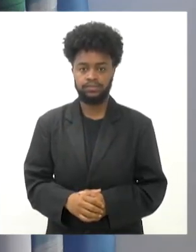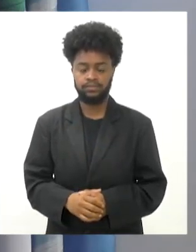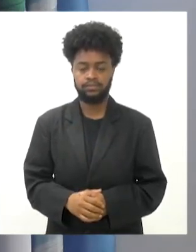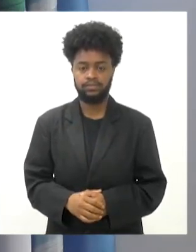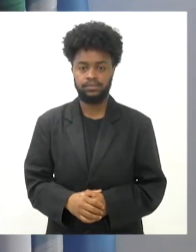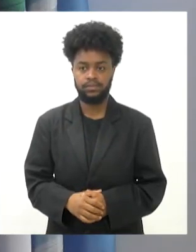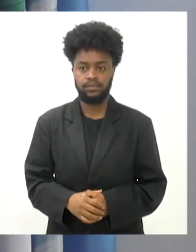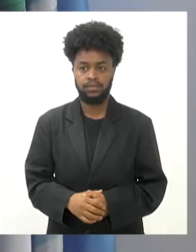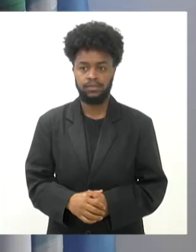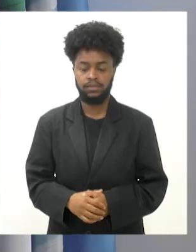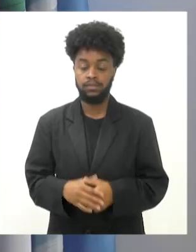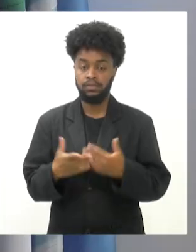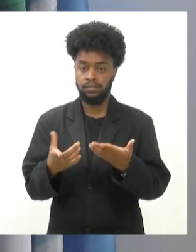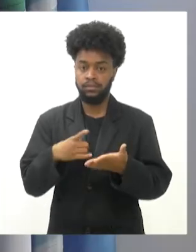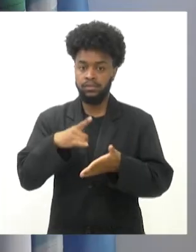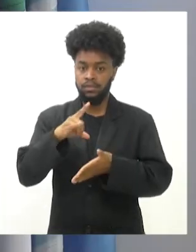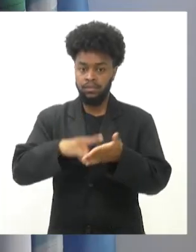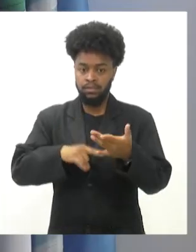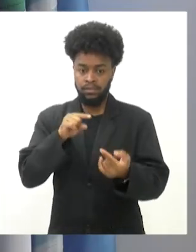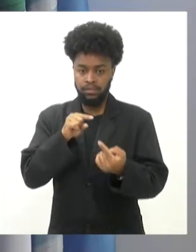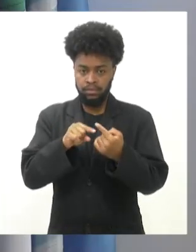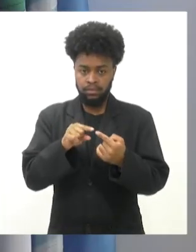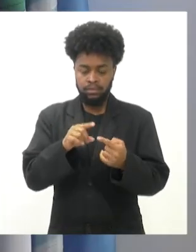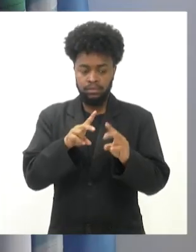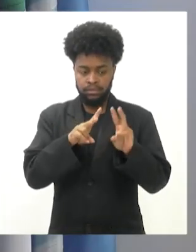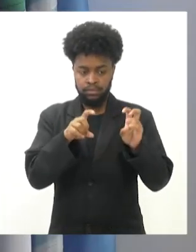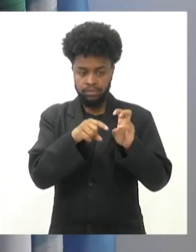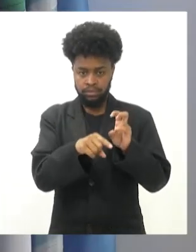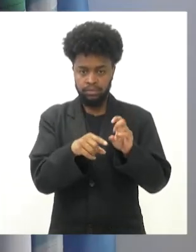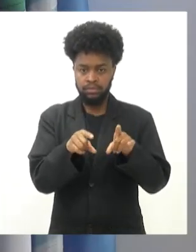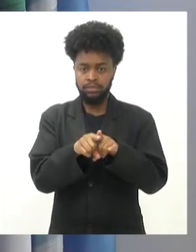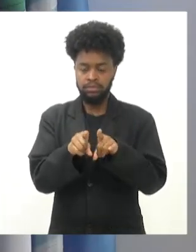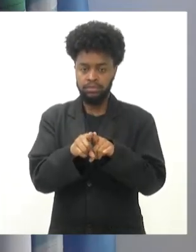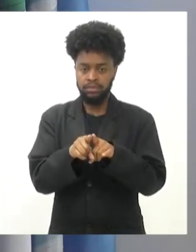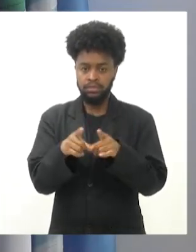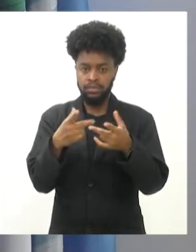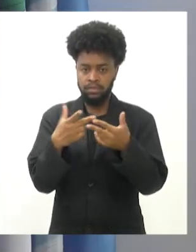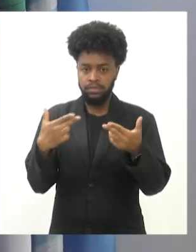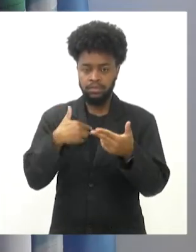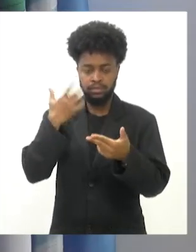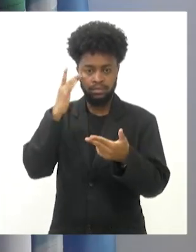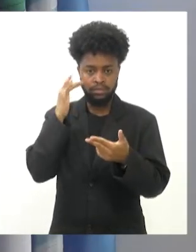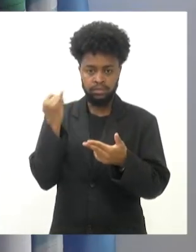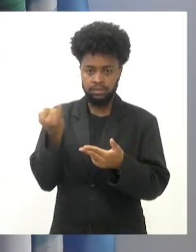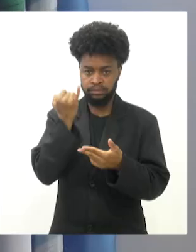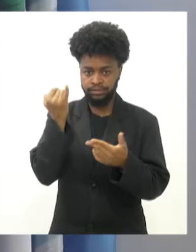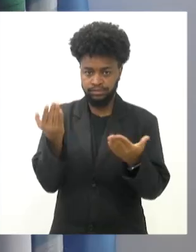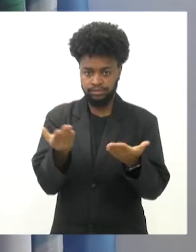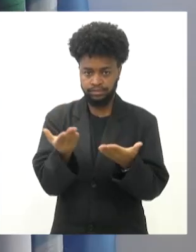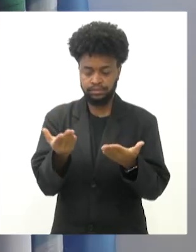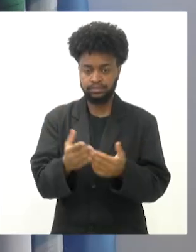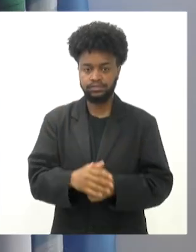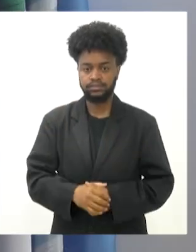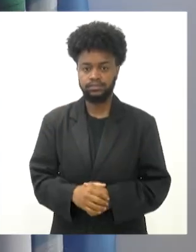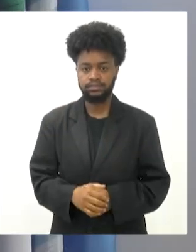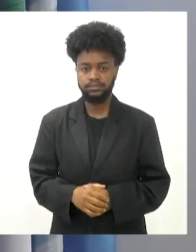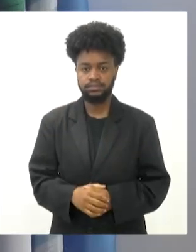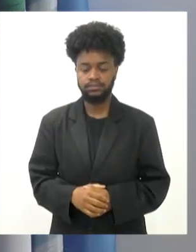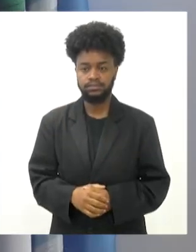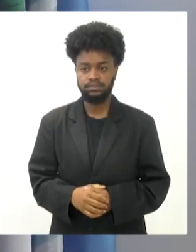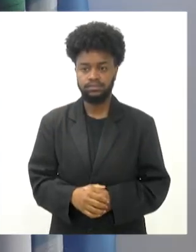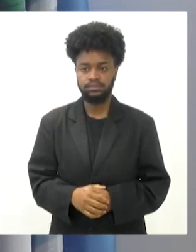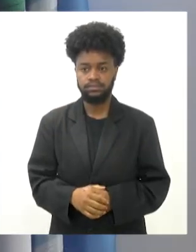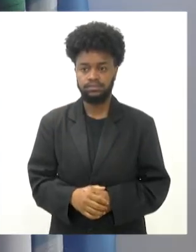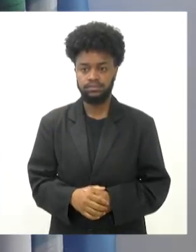reais. Então, tem documentos referentes a isso, tem algo que eu considero importante nesse primeiro momento, que é